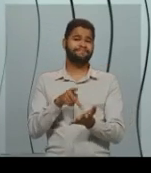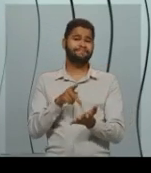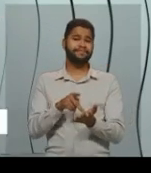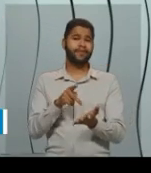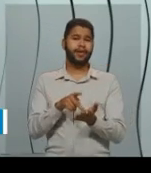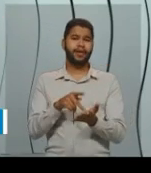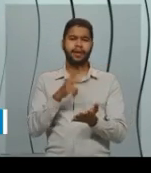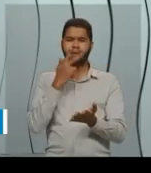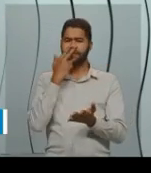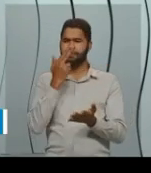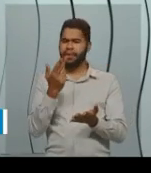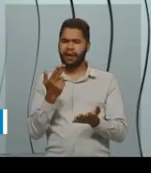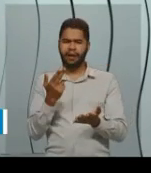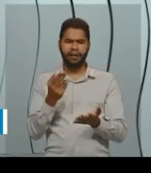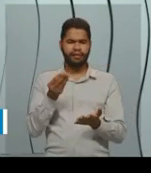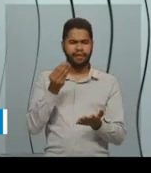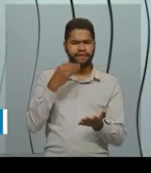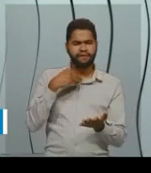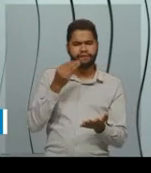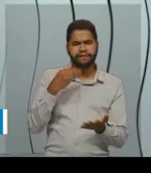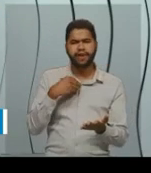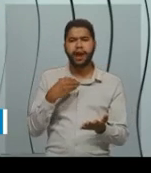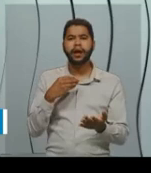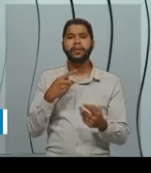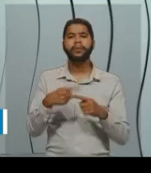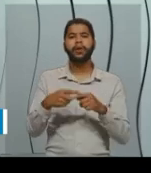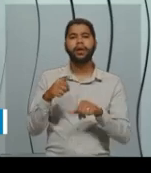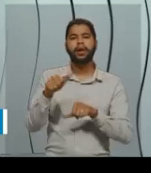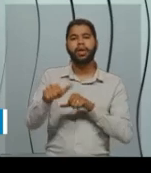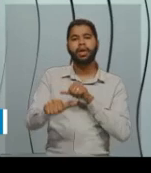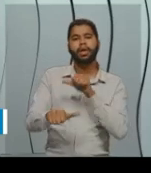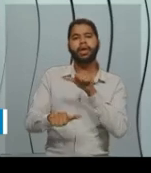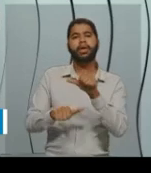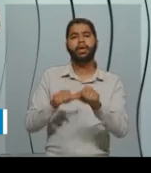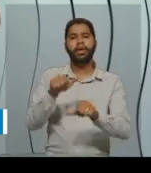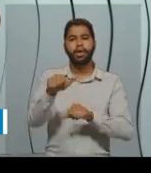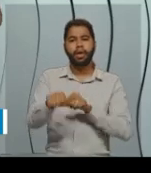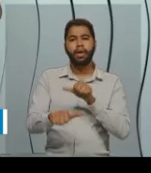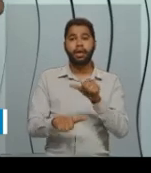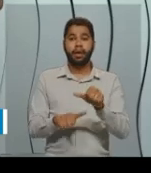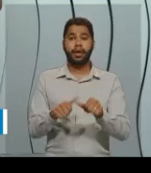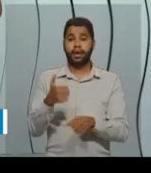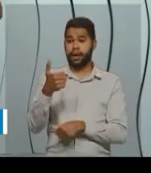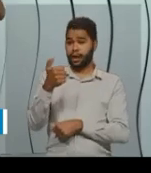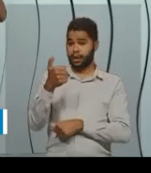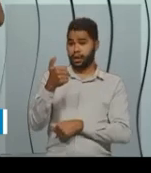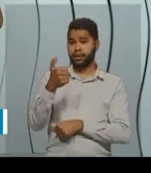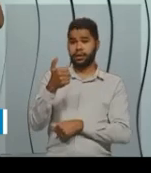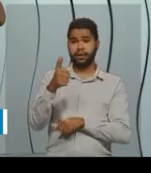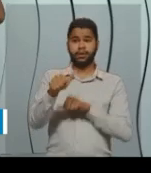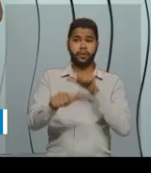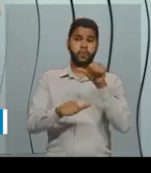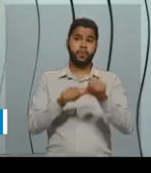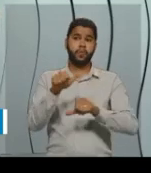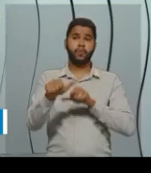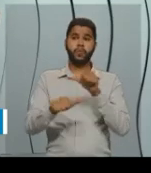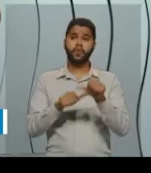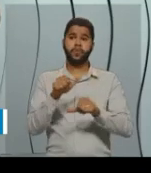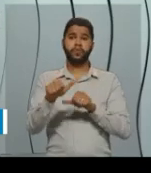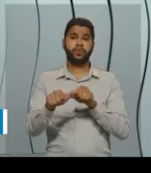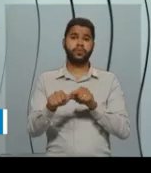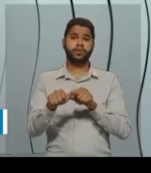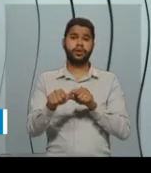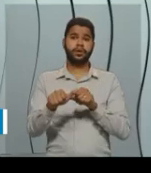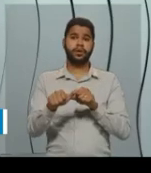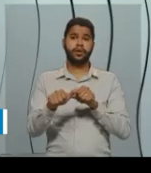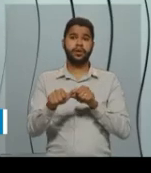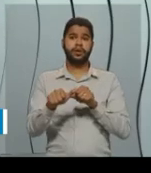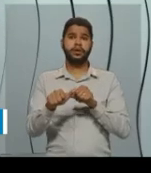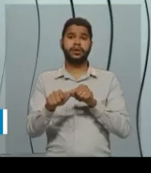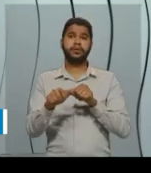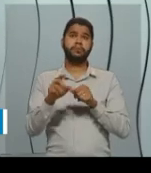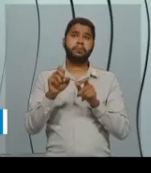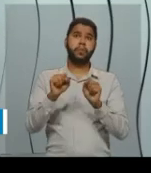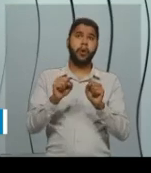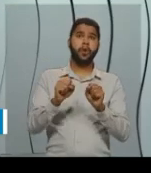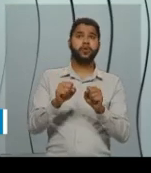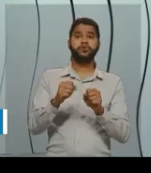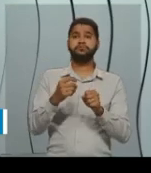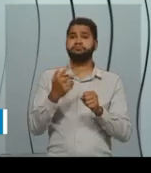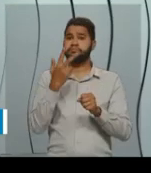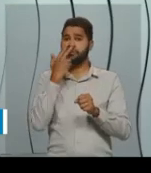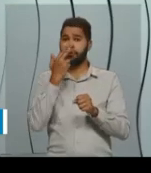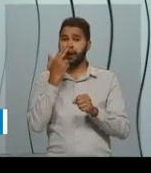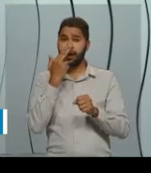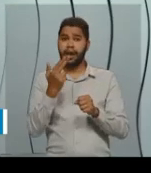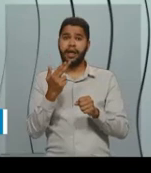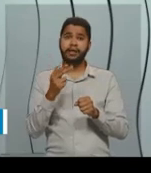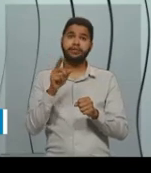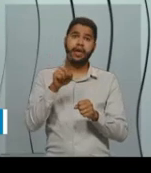realidade opaca, fraca, porque elas mudam. Como eu disse para você, essa caneta ela vai mudar e um dia ela vai deixar de ser. Se ela vai deixar de ser, significa que ela não tem